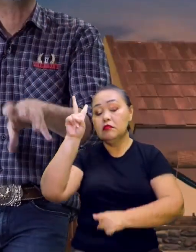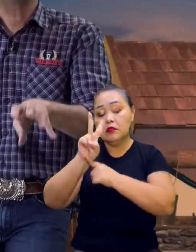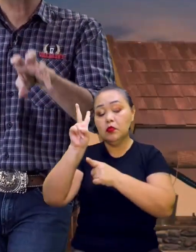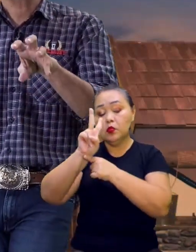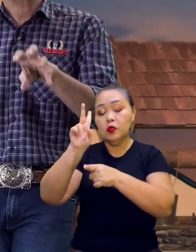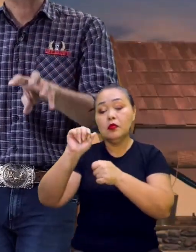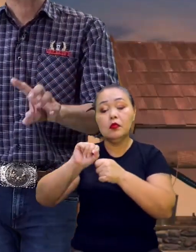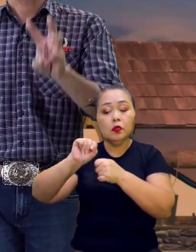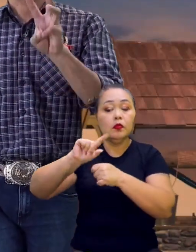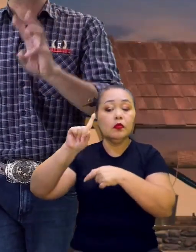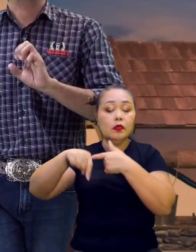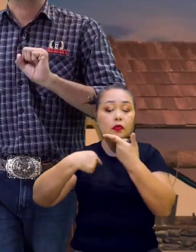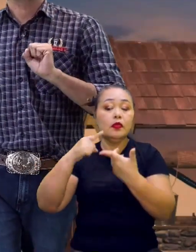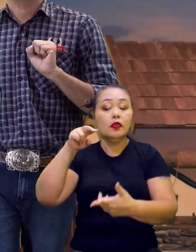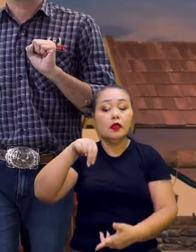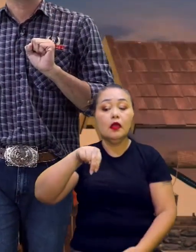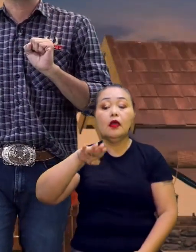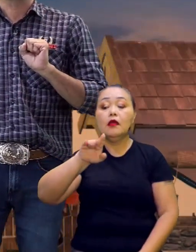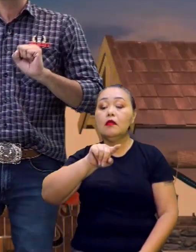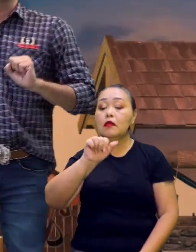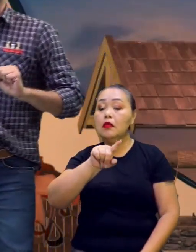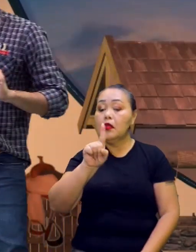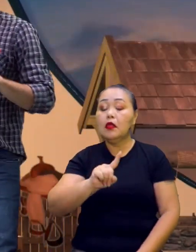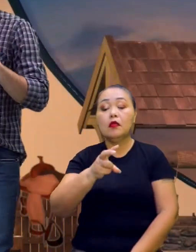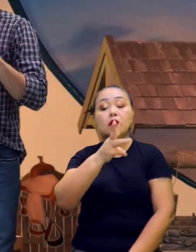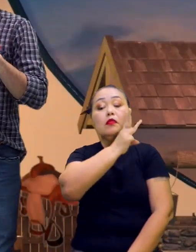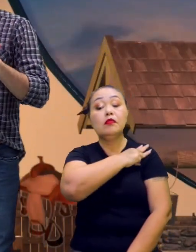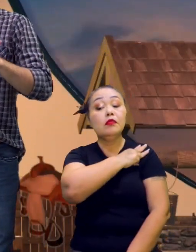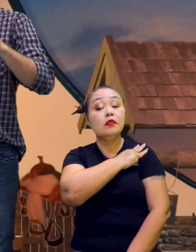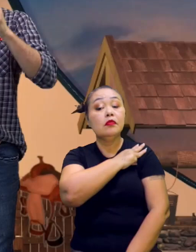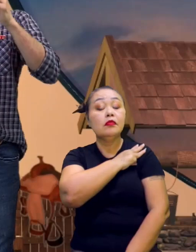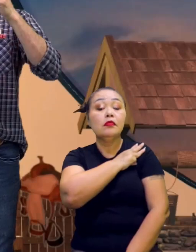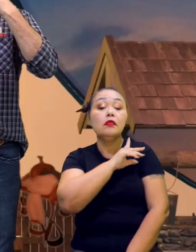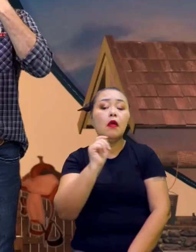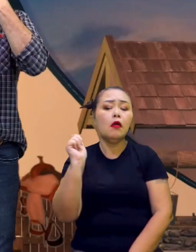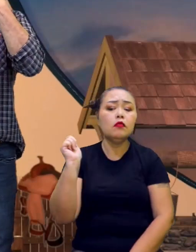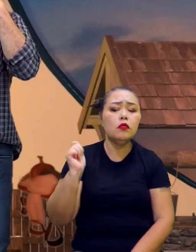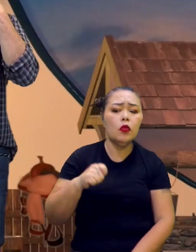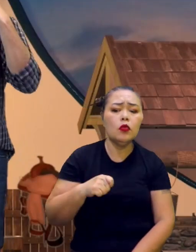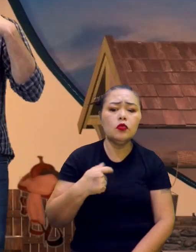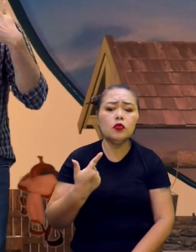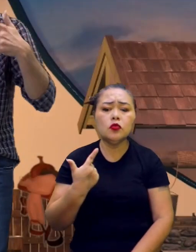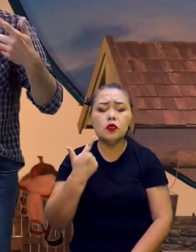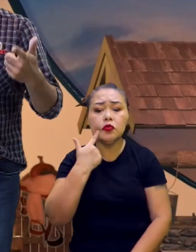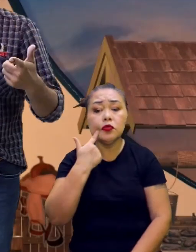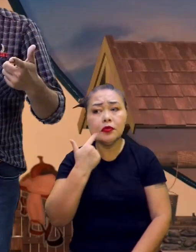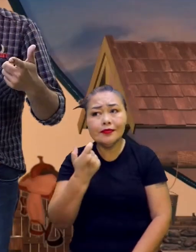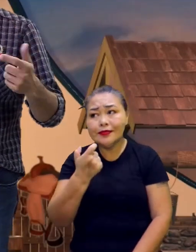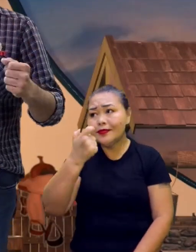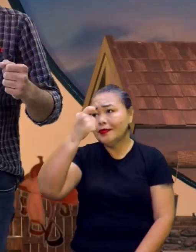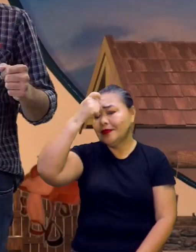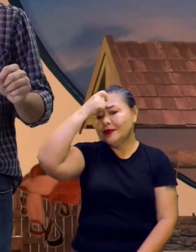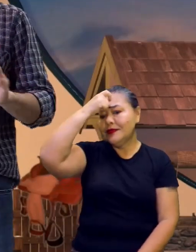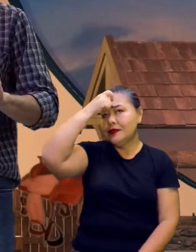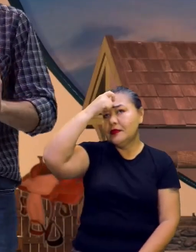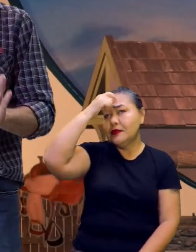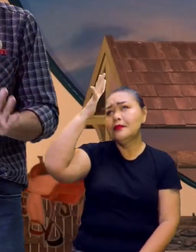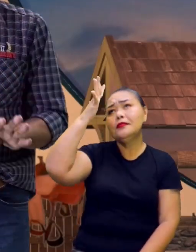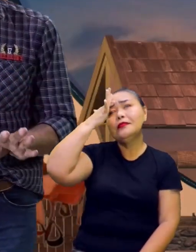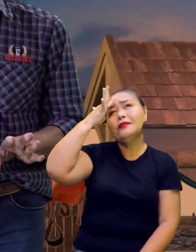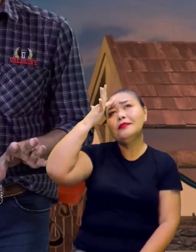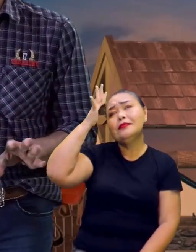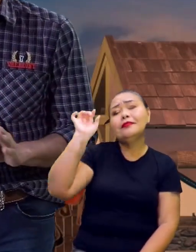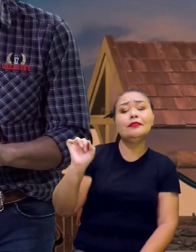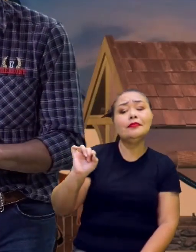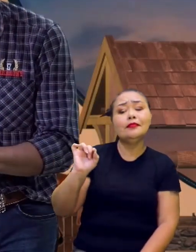a NBAZ do terceiro ano. E para que a gente possa nos conscientizar, e não é